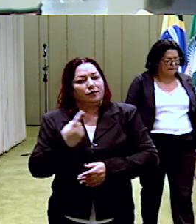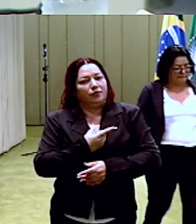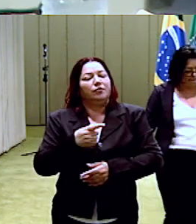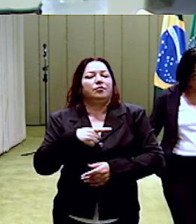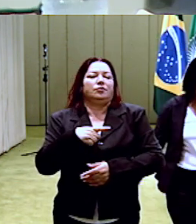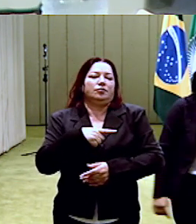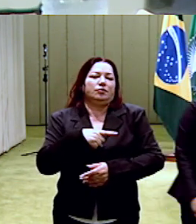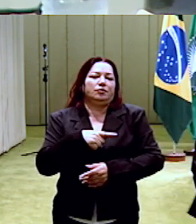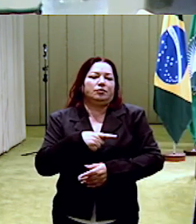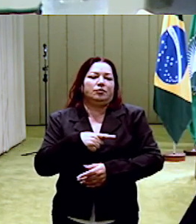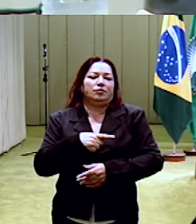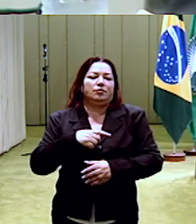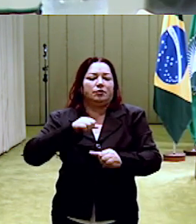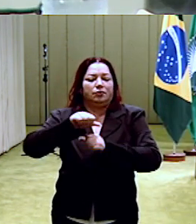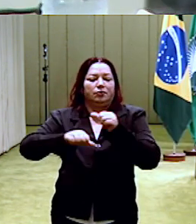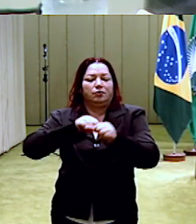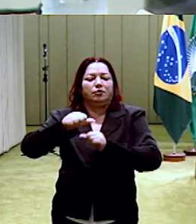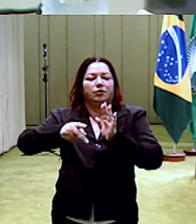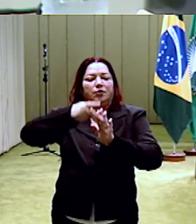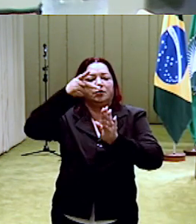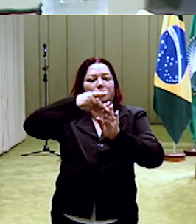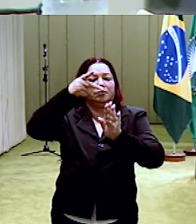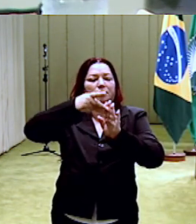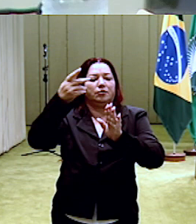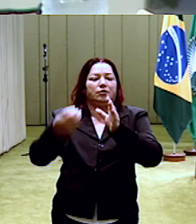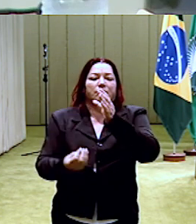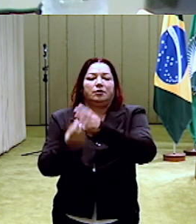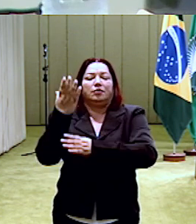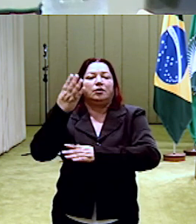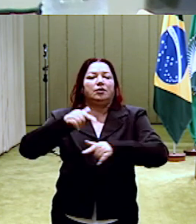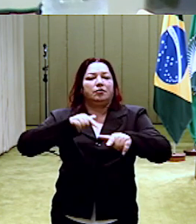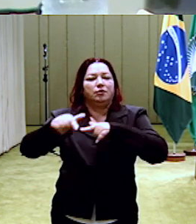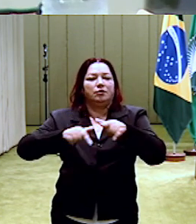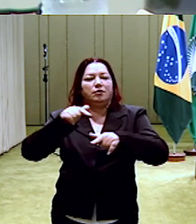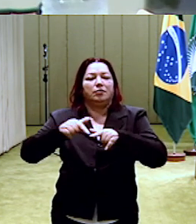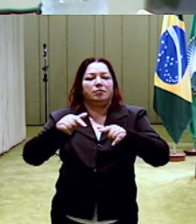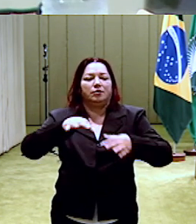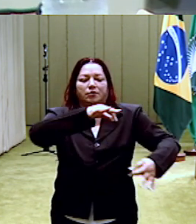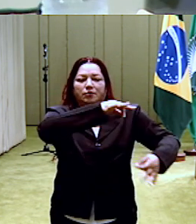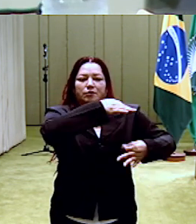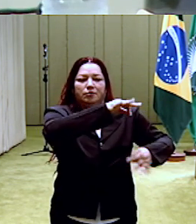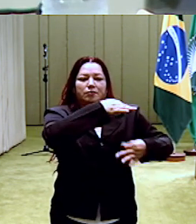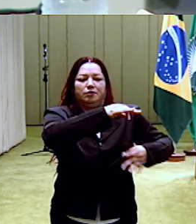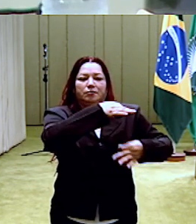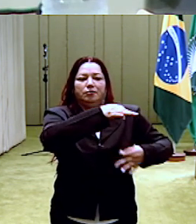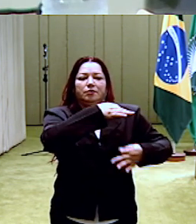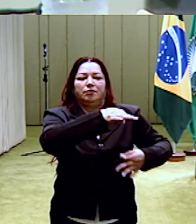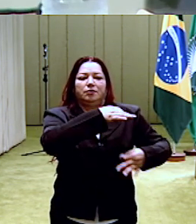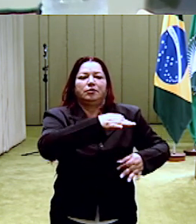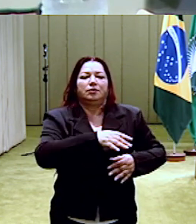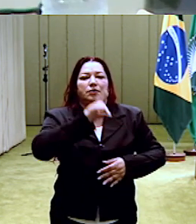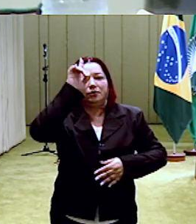fazendo, editando uma portaria, criando um grupo de trabalho interministerial para a discussão de uma política nacional sobre empresas